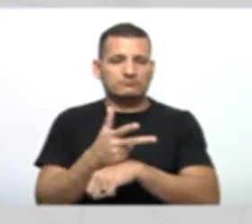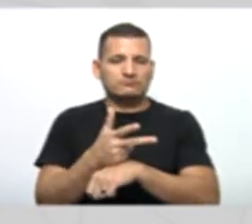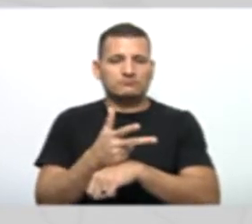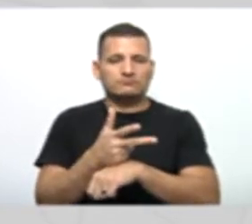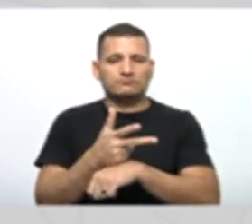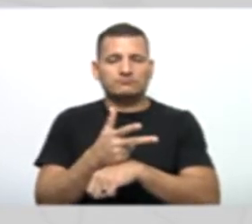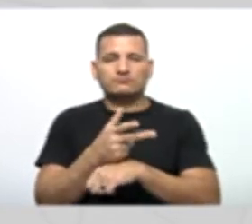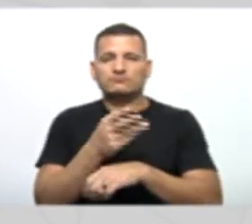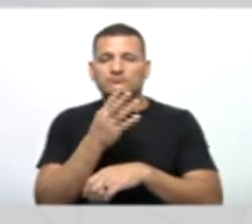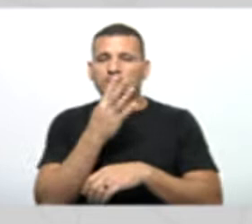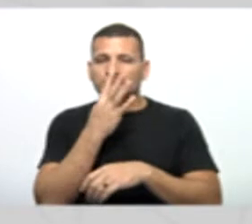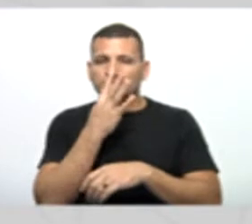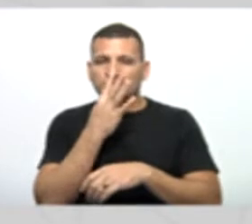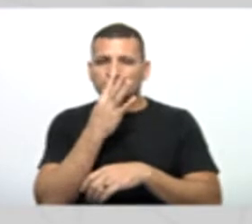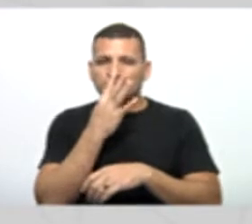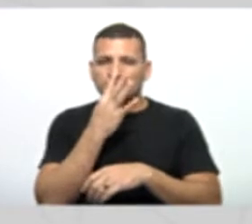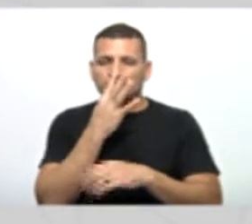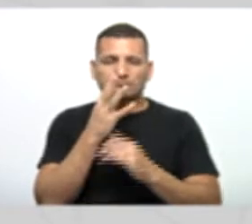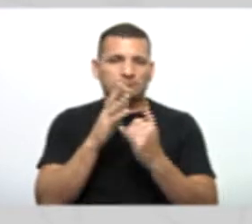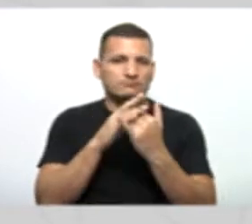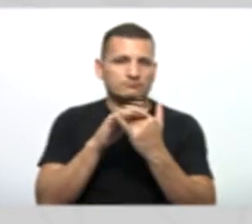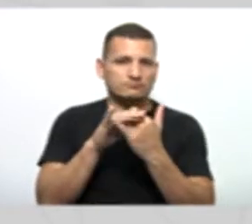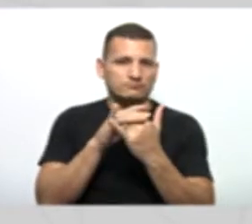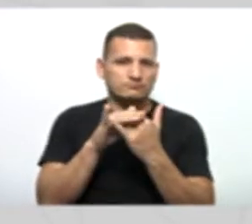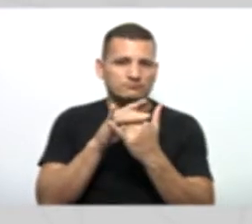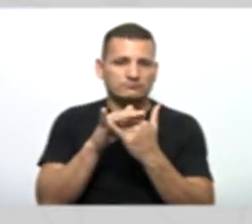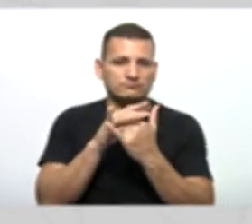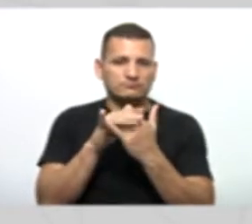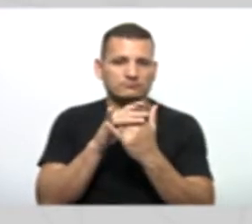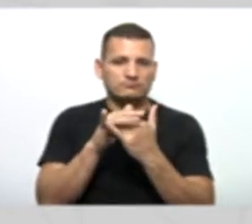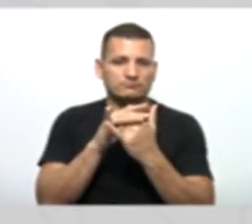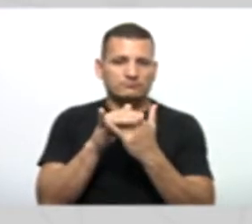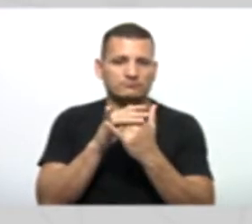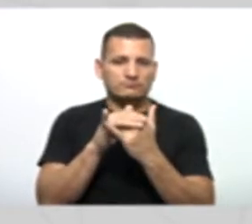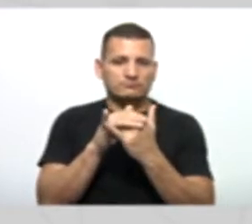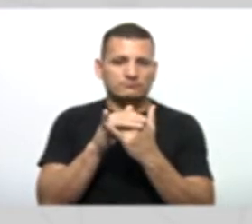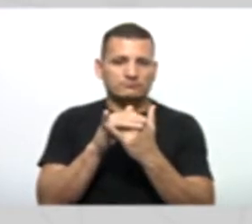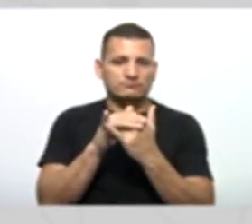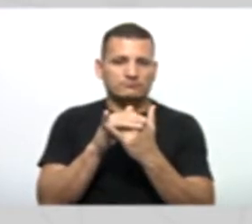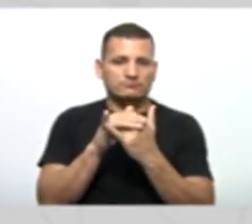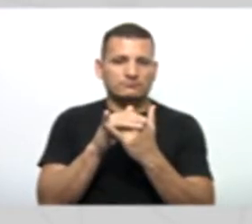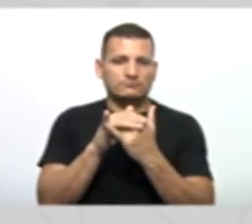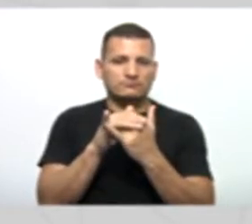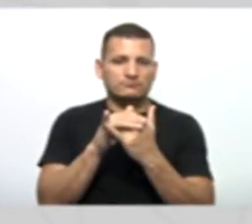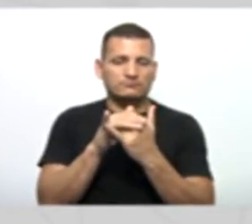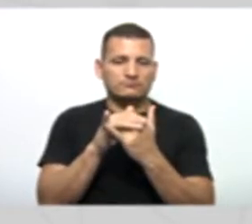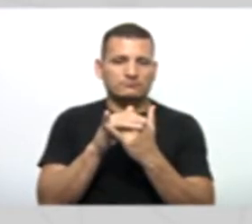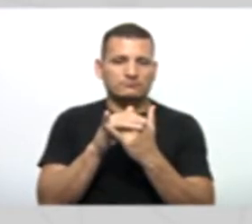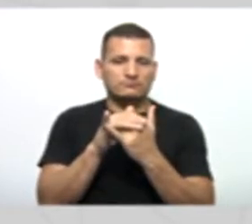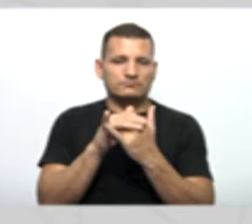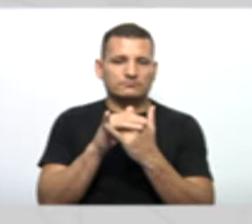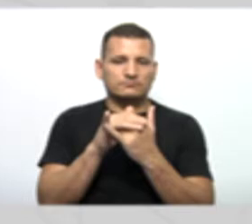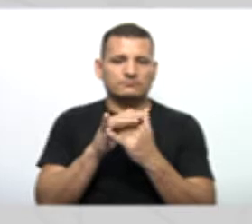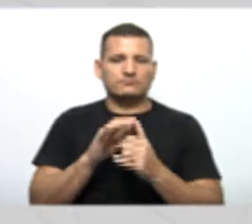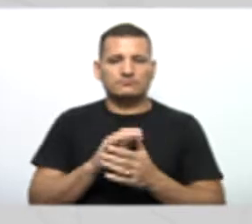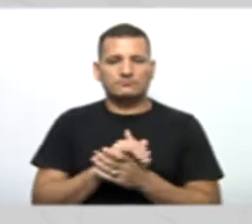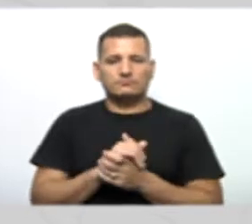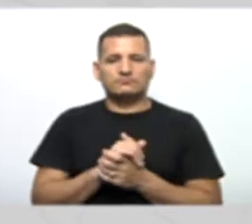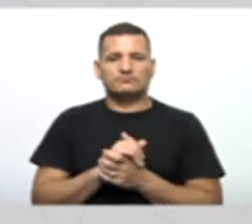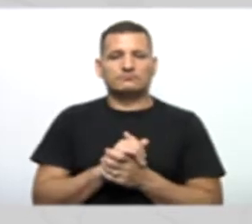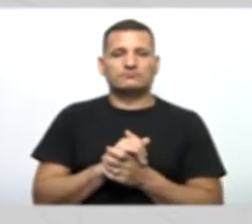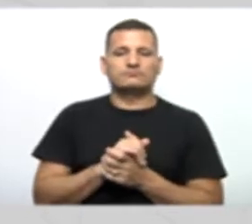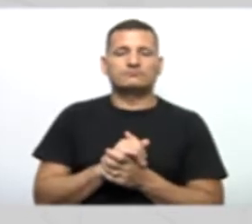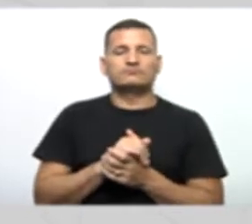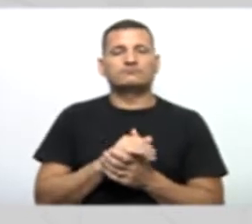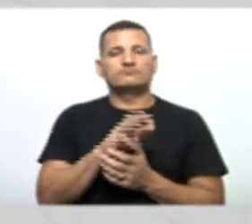né? Tá no YouTube. E eu coloquei um encurtador de link aqui porque é meio grandinho, certo? Depois vocês peguem o material de vocês, clica nesse